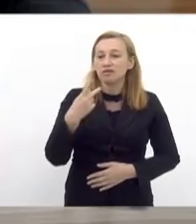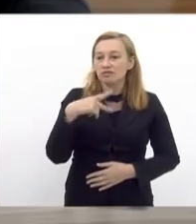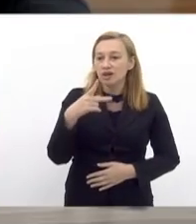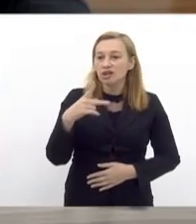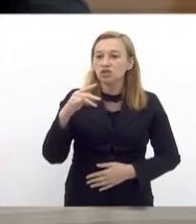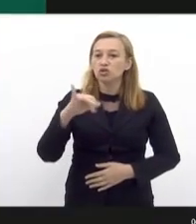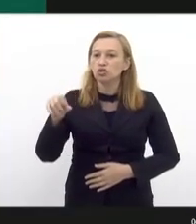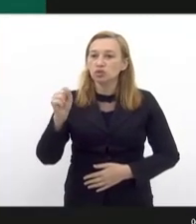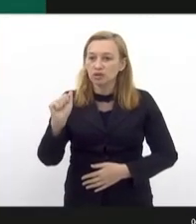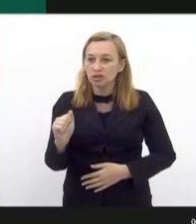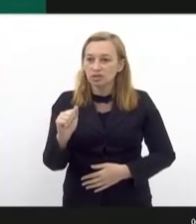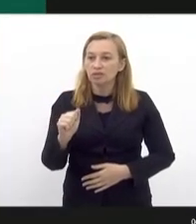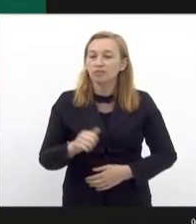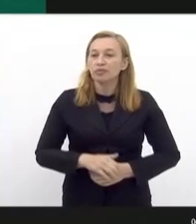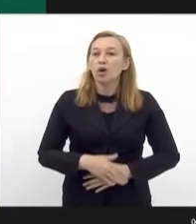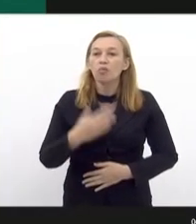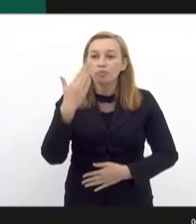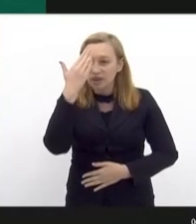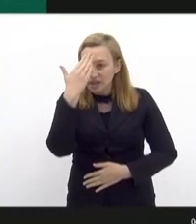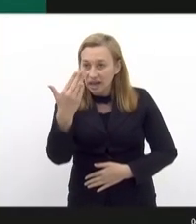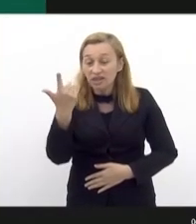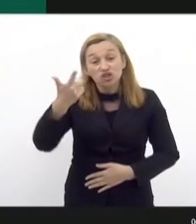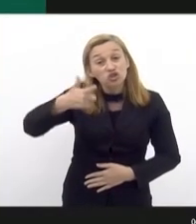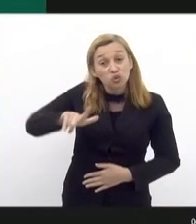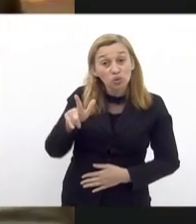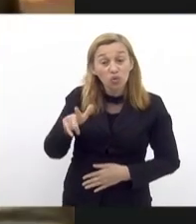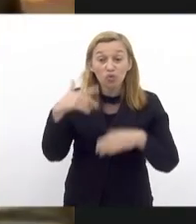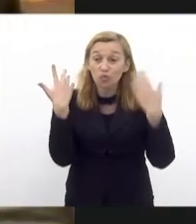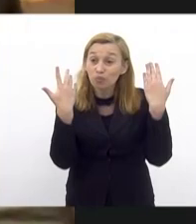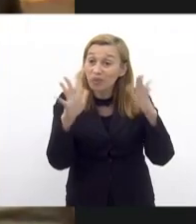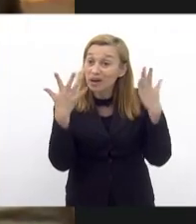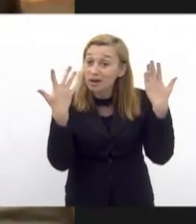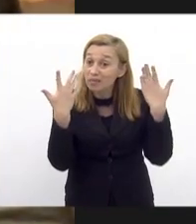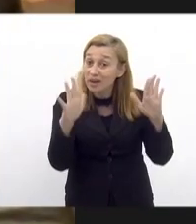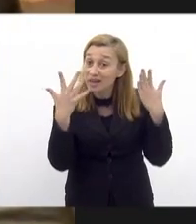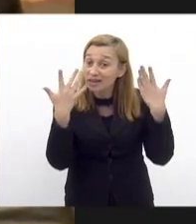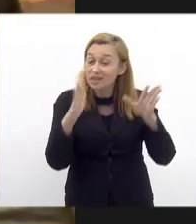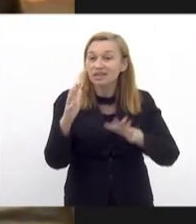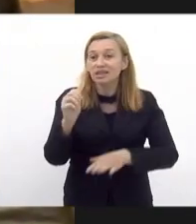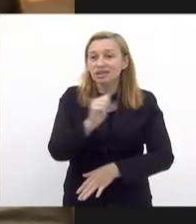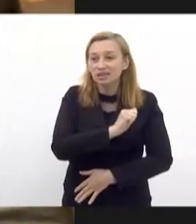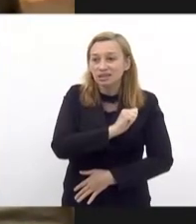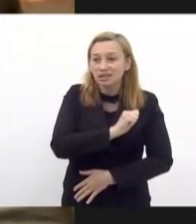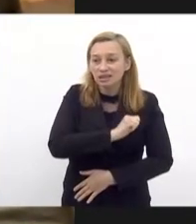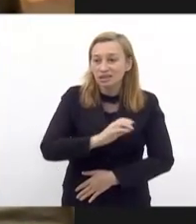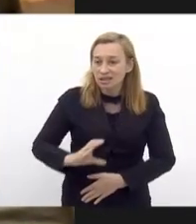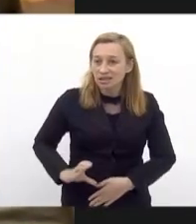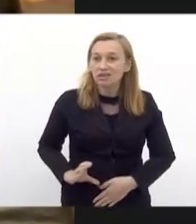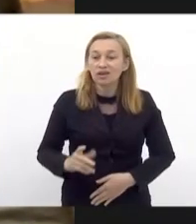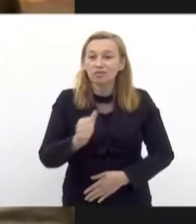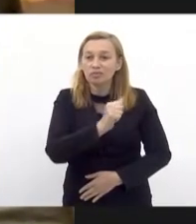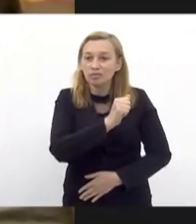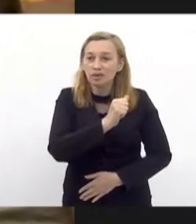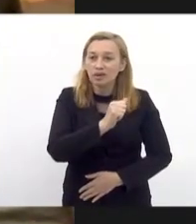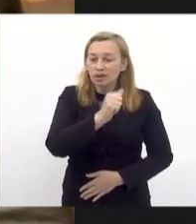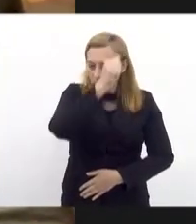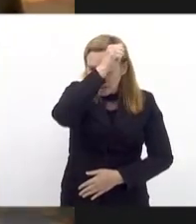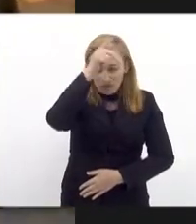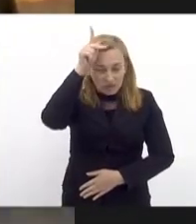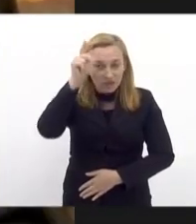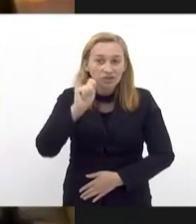irmão. Olha, muito obrigado aí mais uma vez, parabéns a André Siciliano, para o prefeito Eduardo